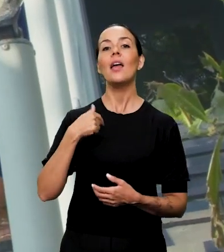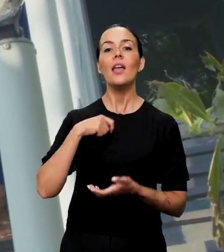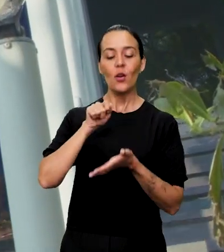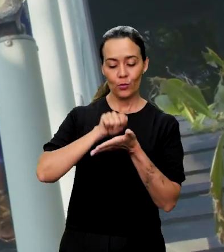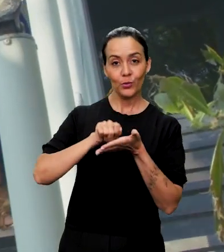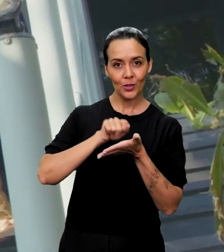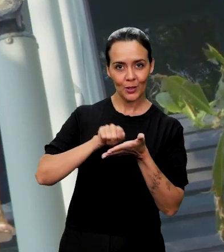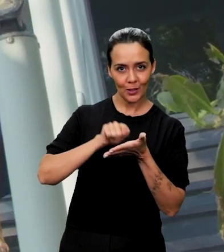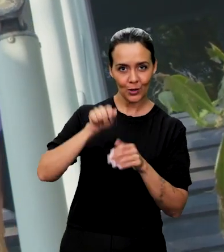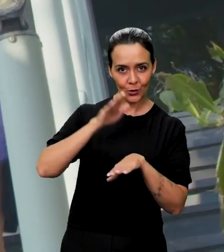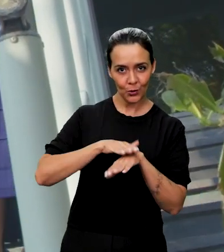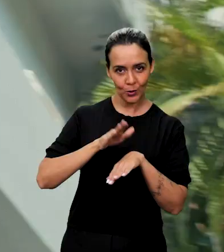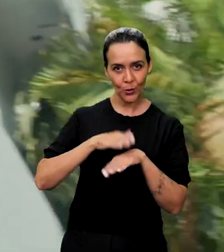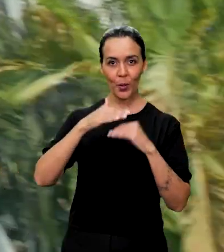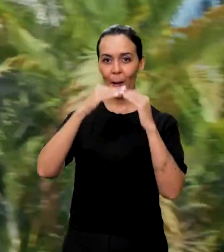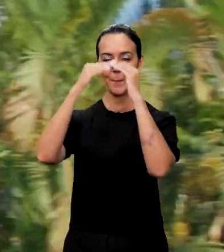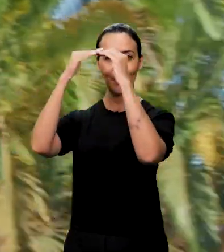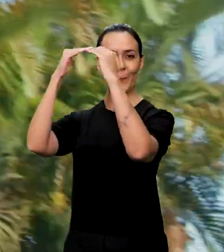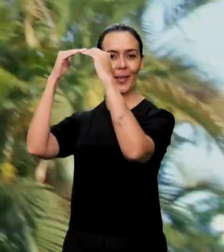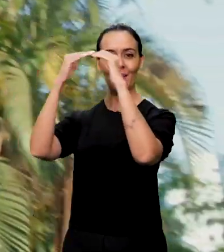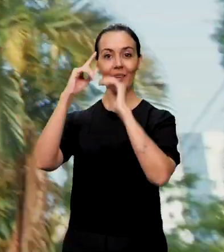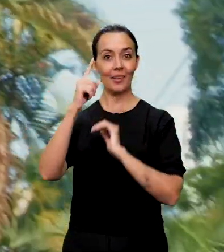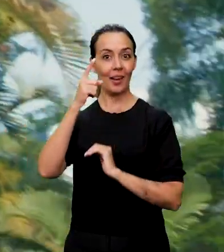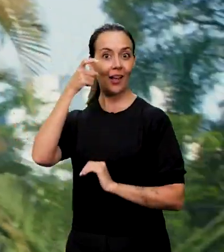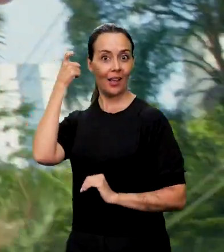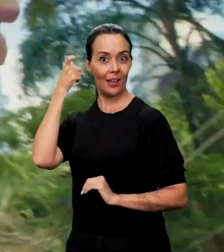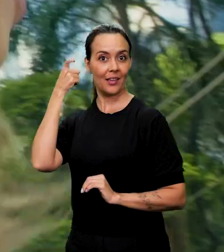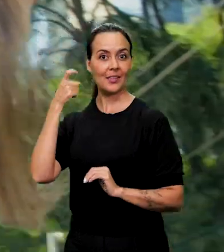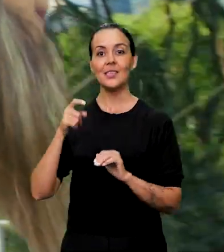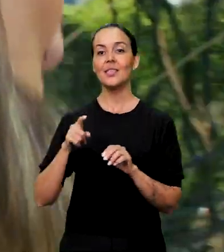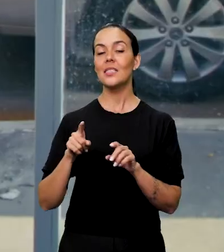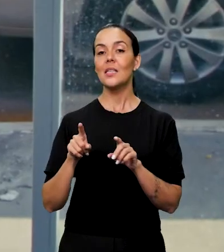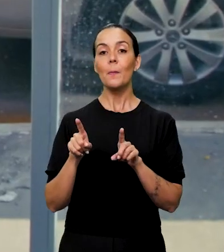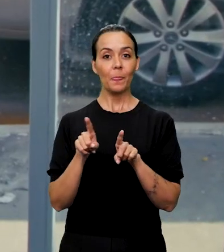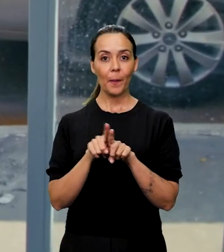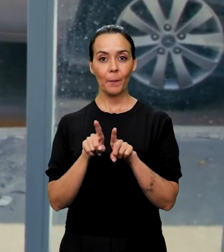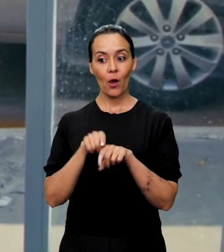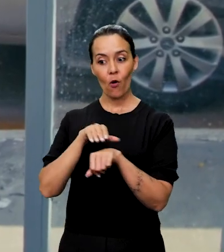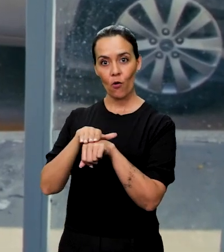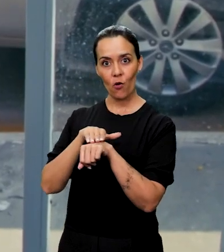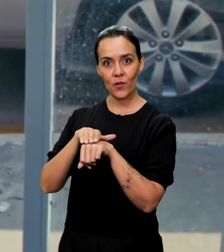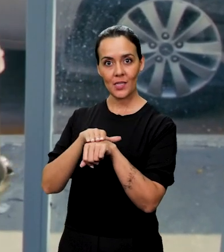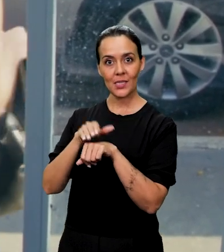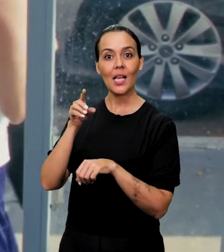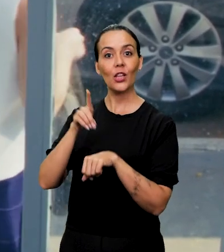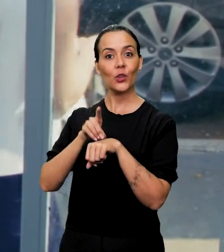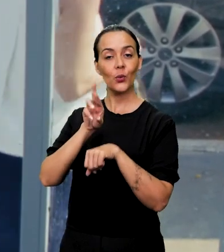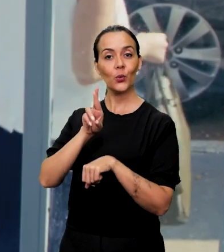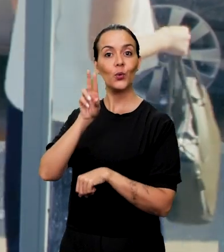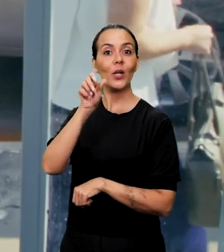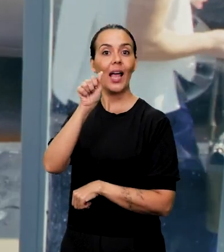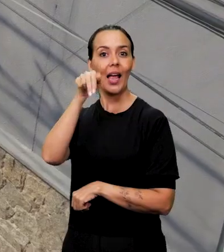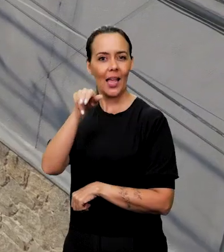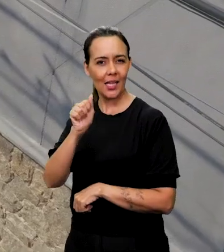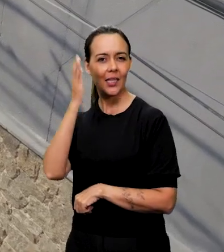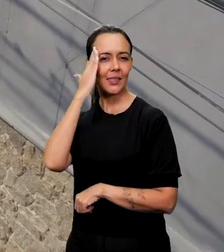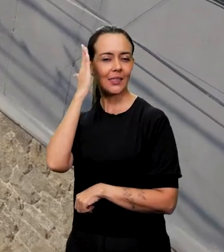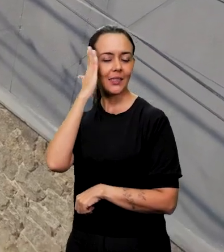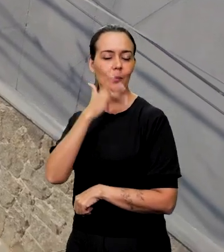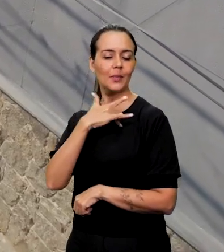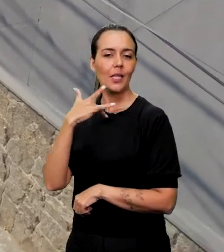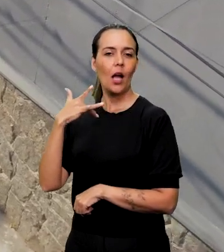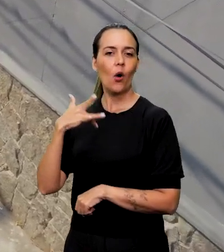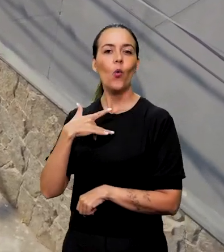ex-bailarina. Outra mulher E de hoje eu cabelos vou loiros desce conversar uma com a escada. doutora Ana Priscila Sóguia, que trabalha com saúde feminina, que sabe tudo de